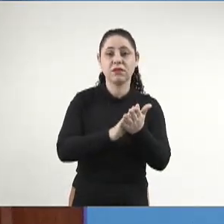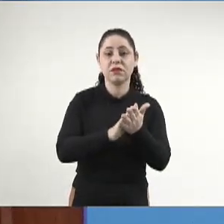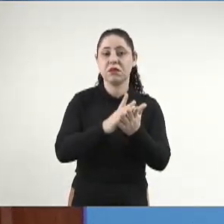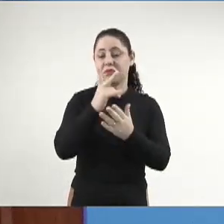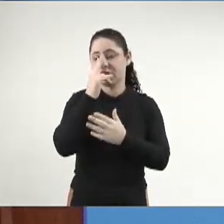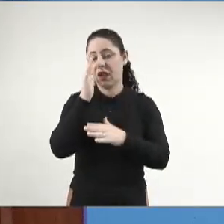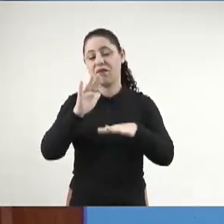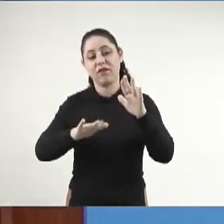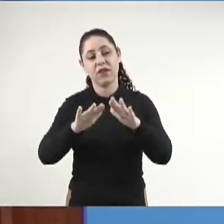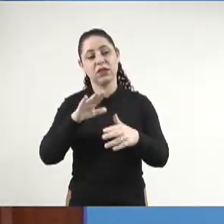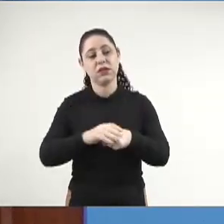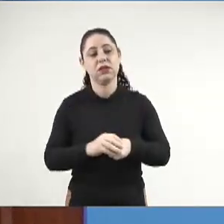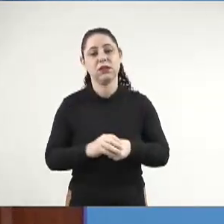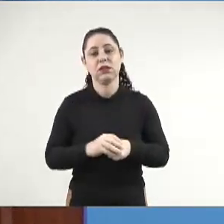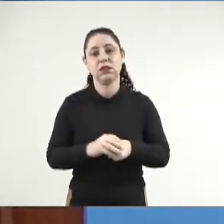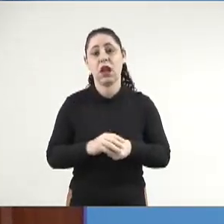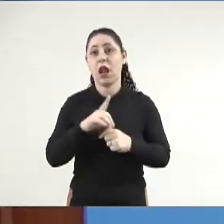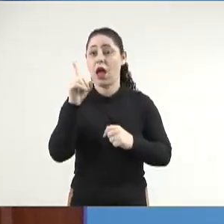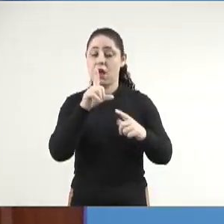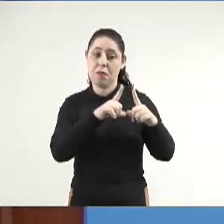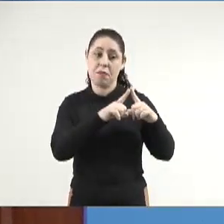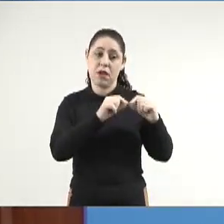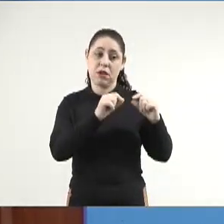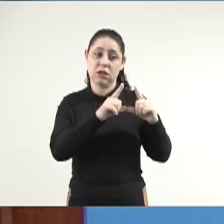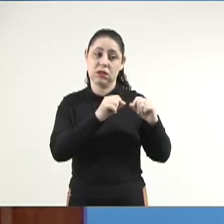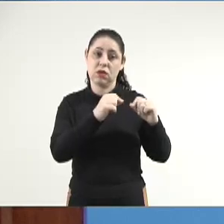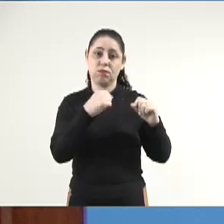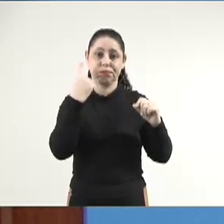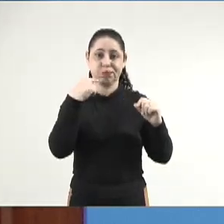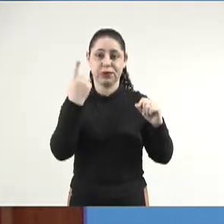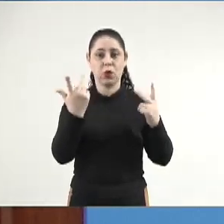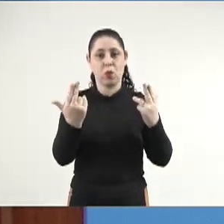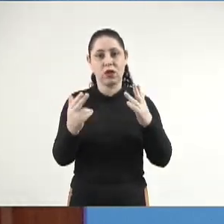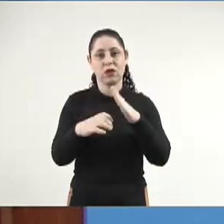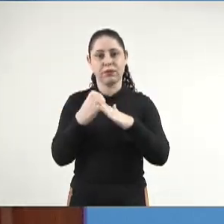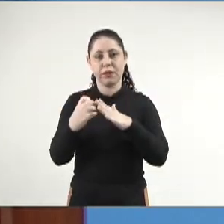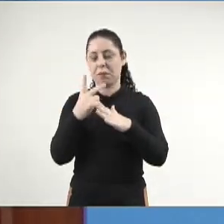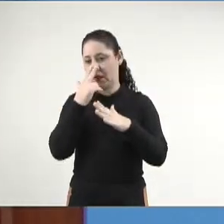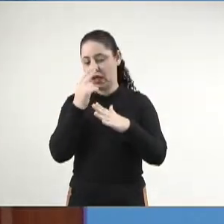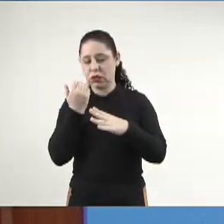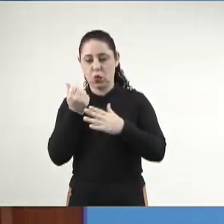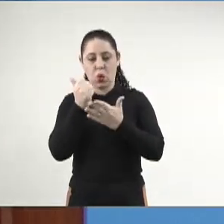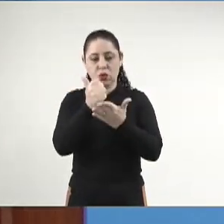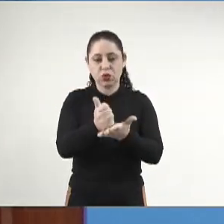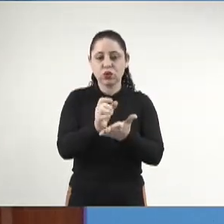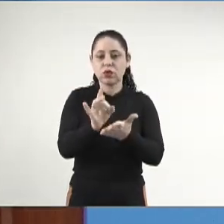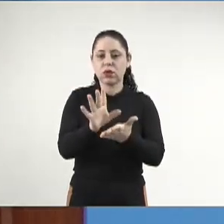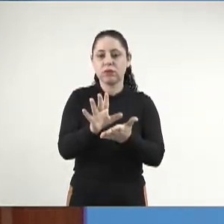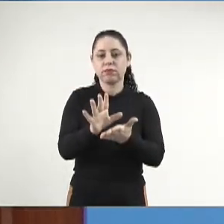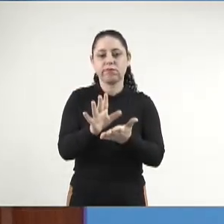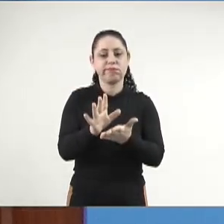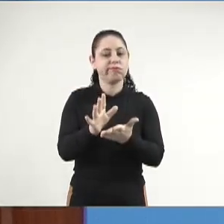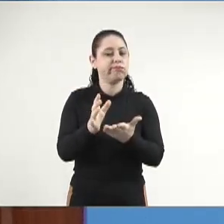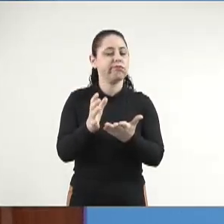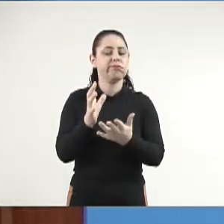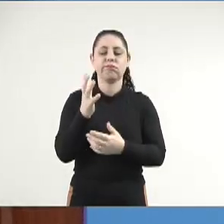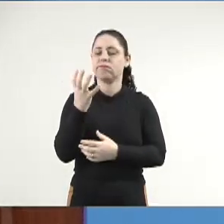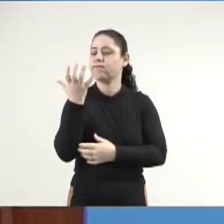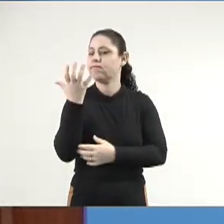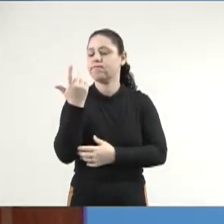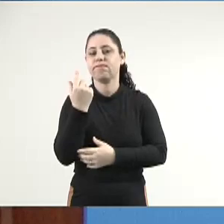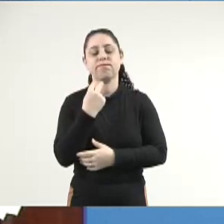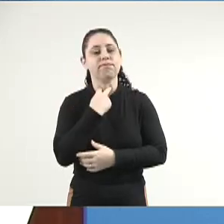funcionam muitas vezes, principalmente em Brasília, como advogados dessas empresas, e isso não pode mais acontecer. Então,